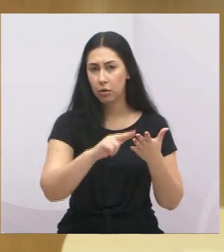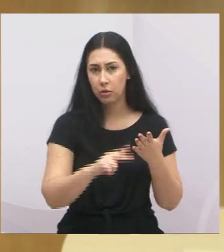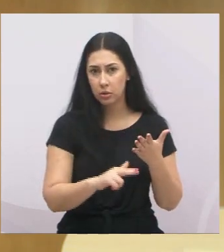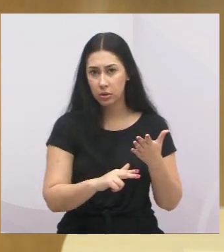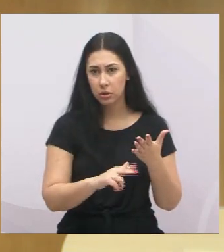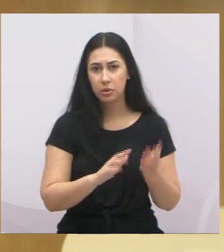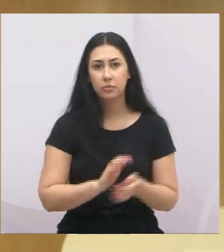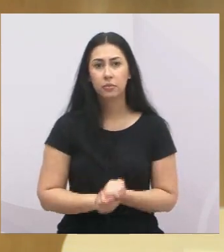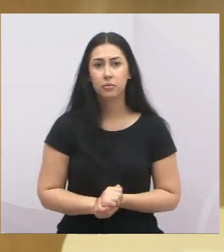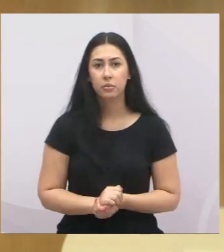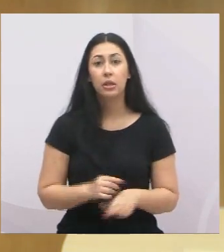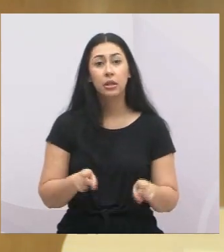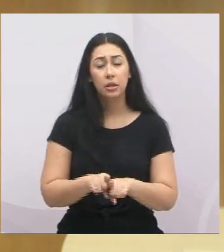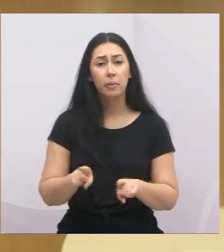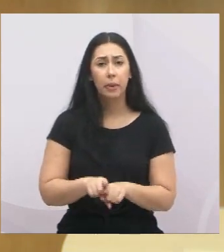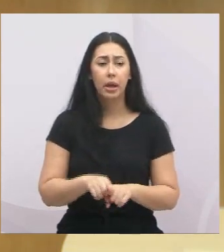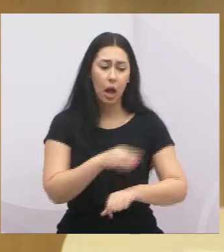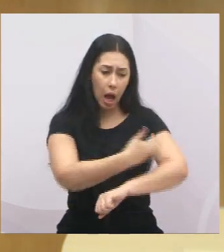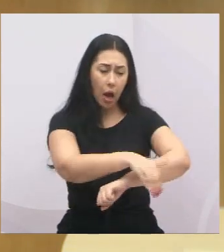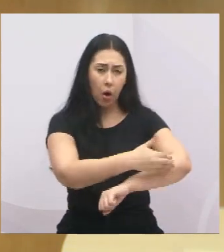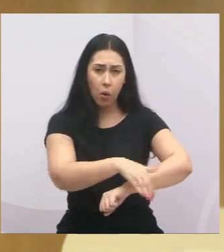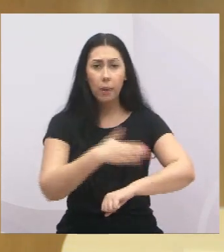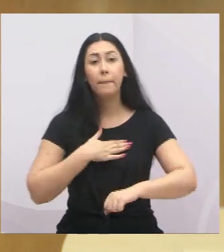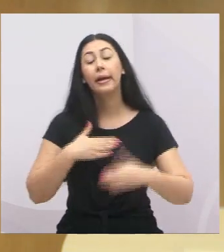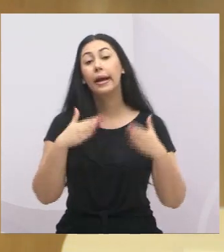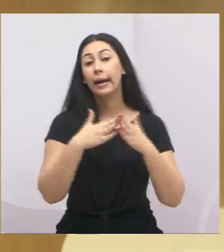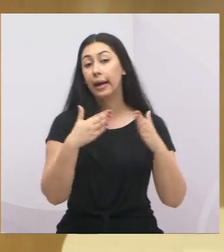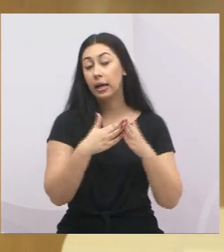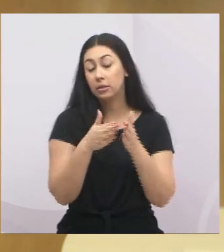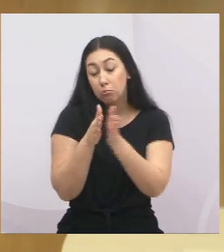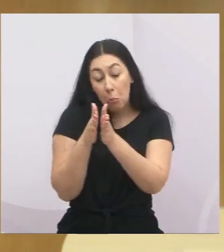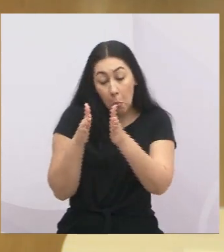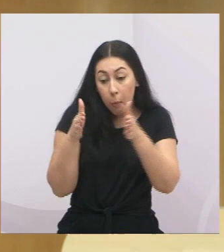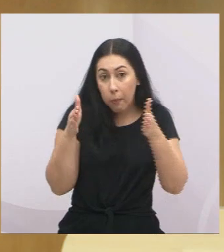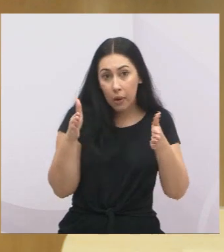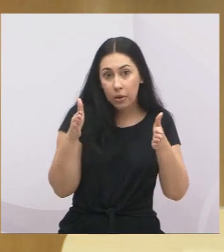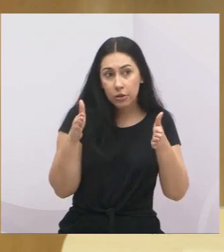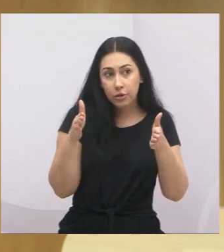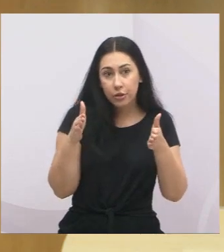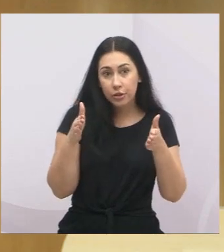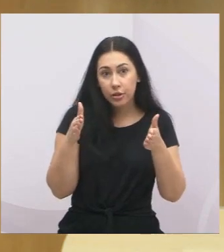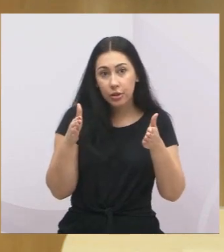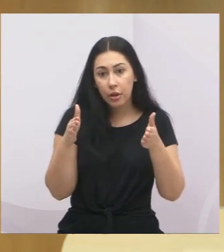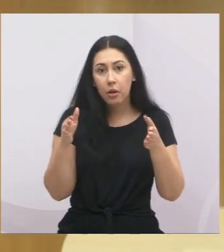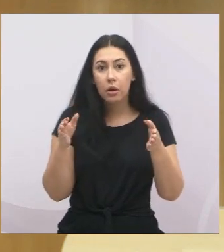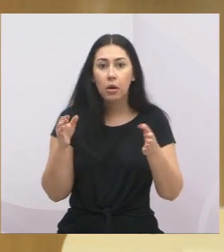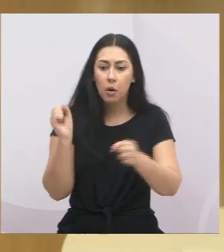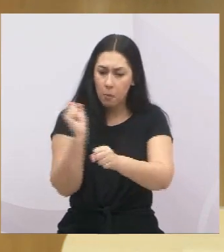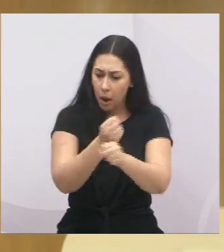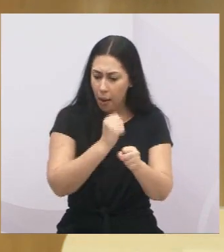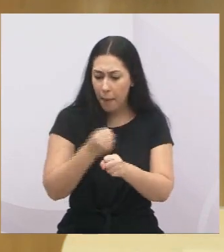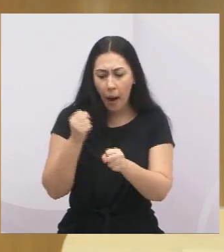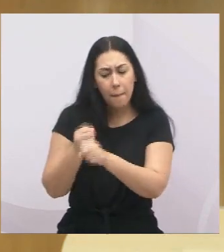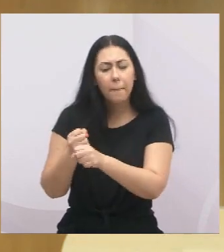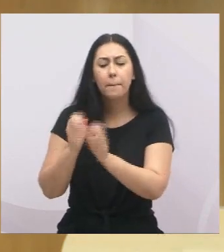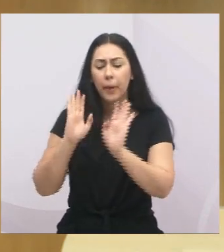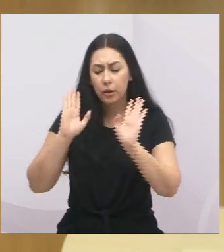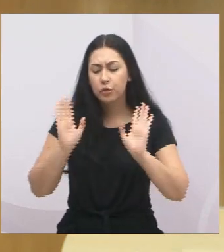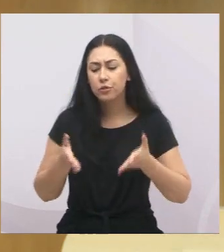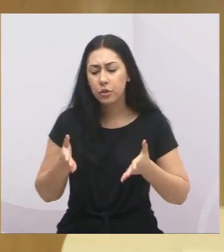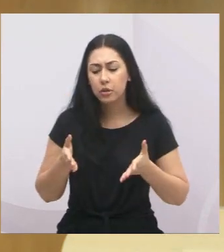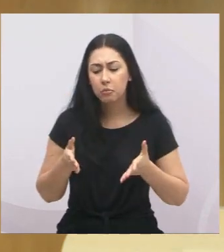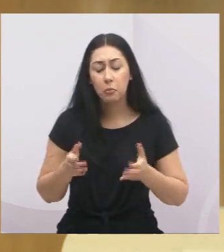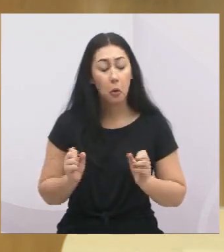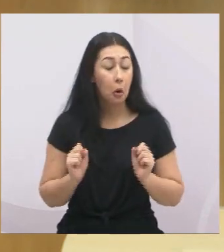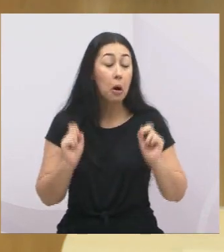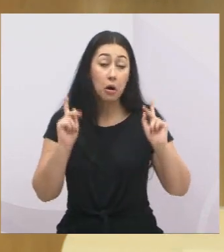Miragaia Tolosa, que inclusive é a rua onde eu moro, é um trecho, e ela foi feita todinha. Tudo bem, a mais,